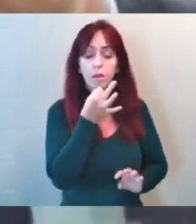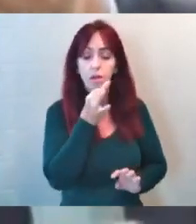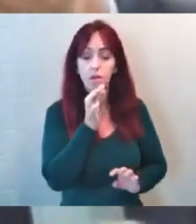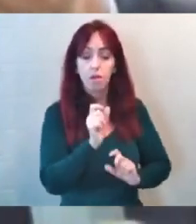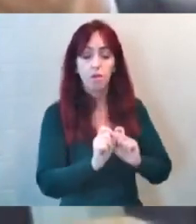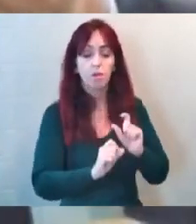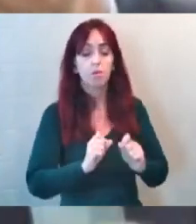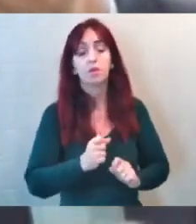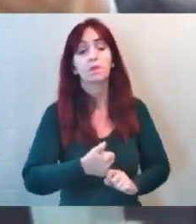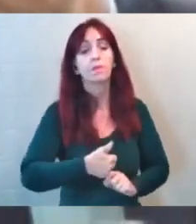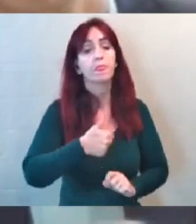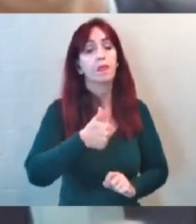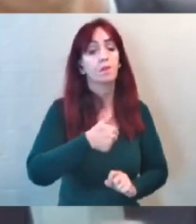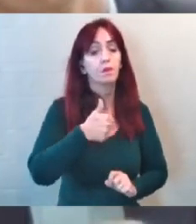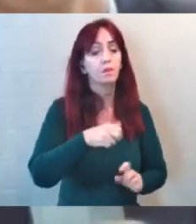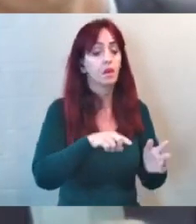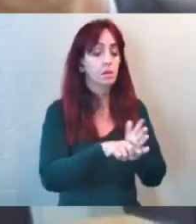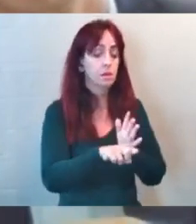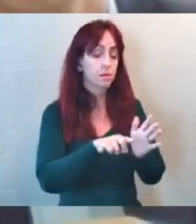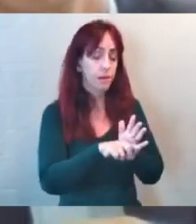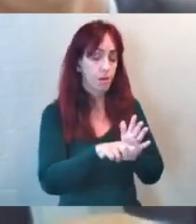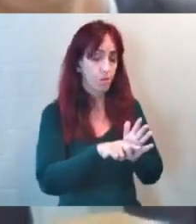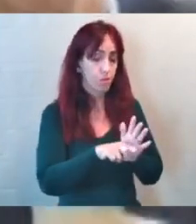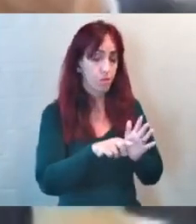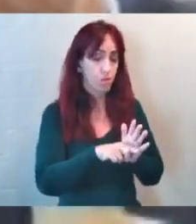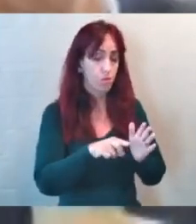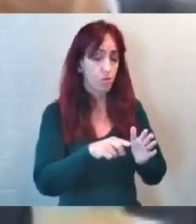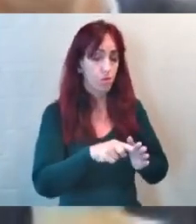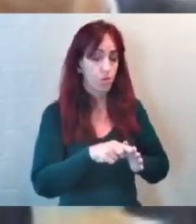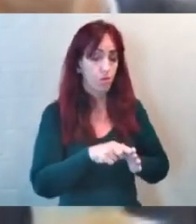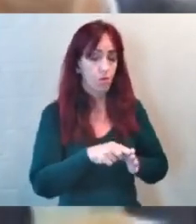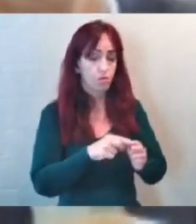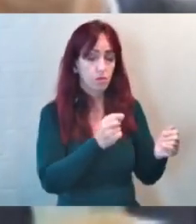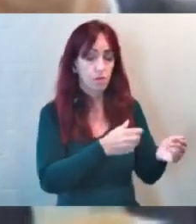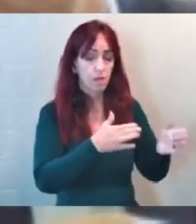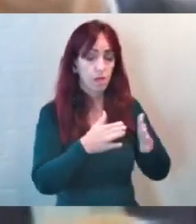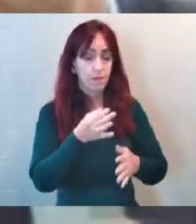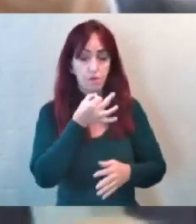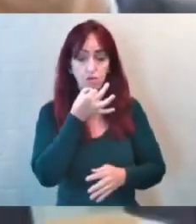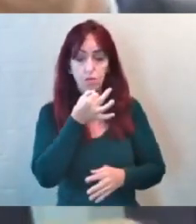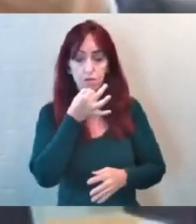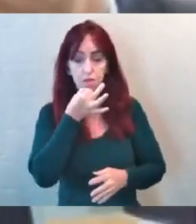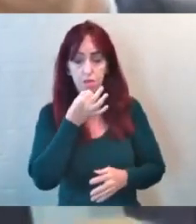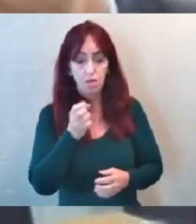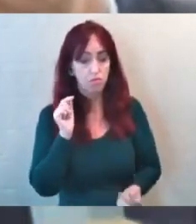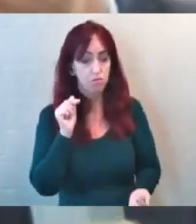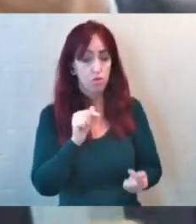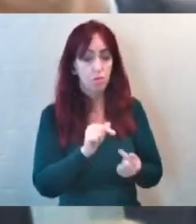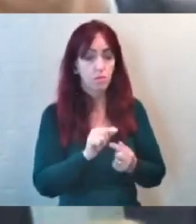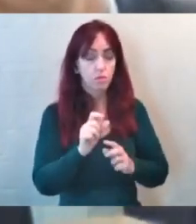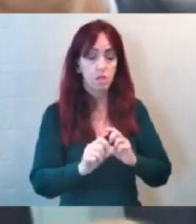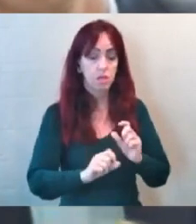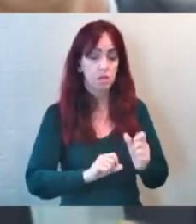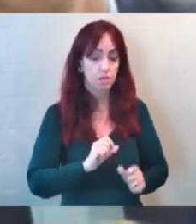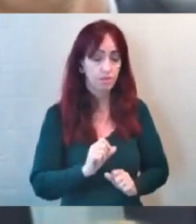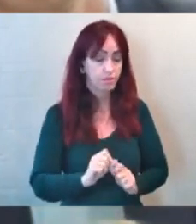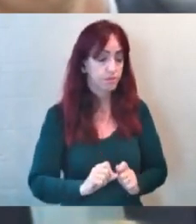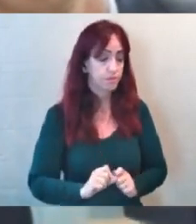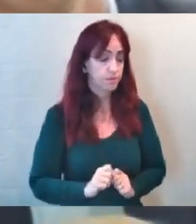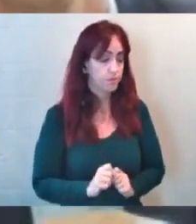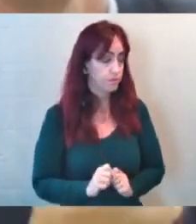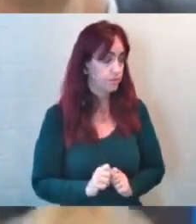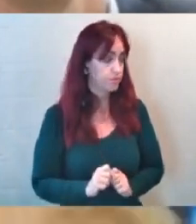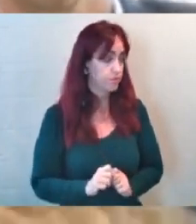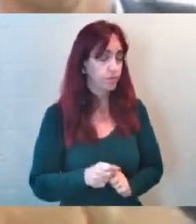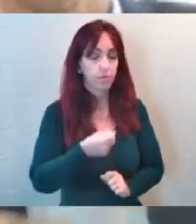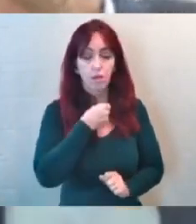assim, primeiro as perguntas que caminham no sentido de opinião, né, que não é muito objeto aqui do